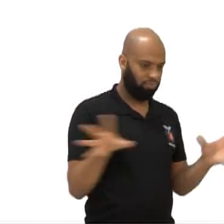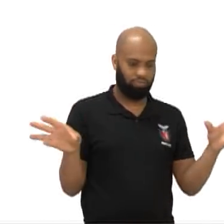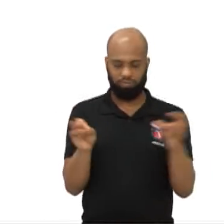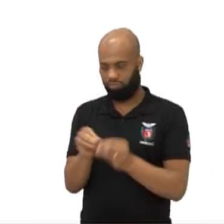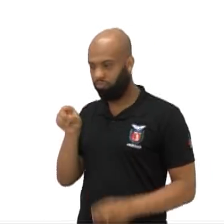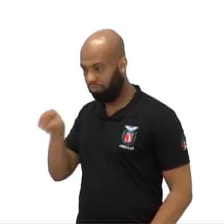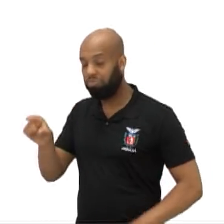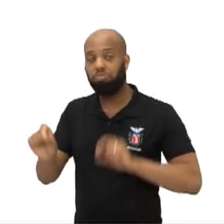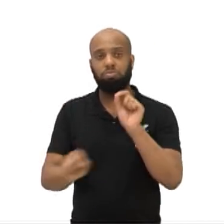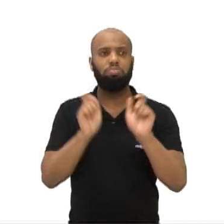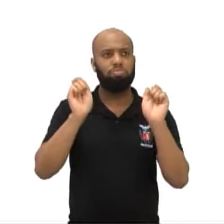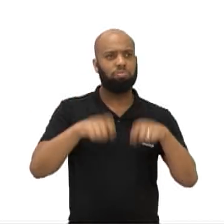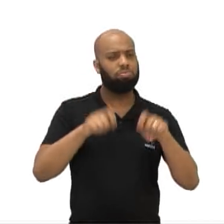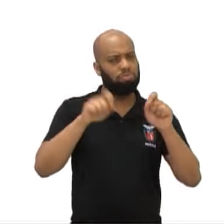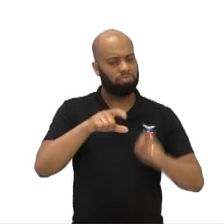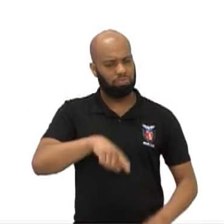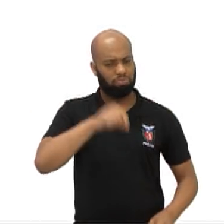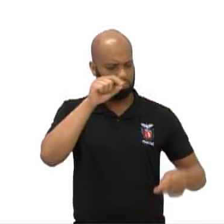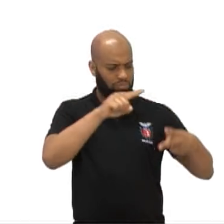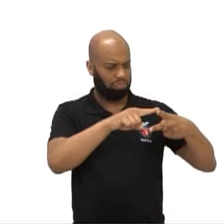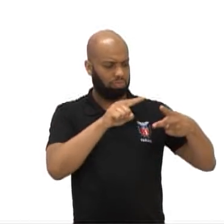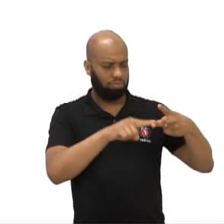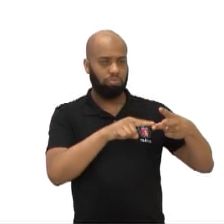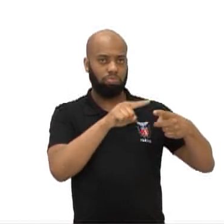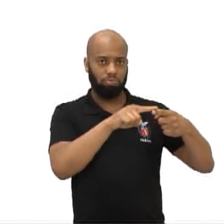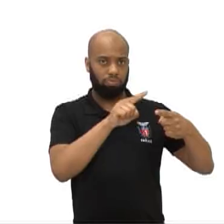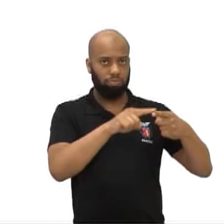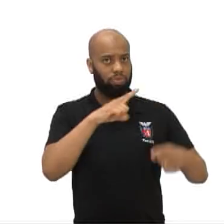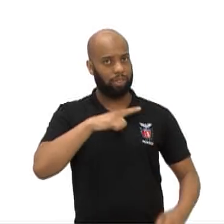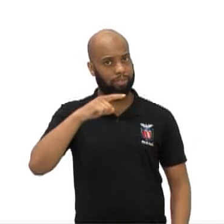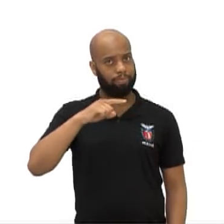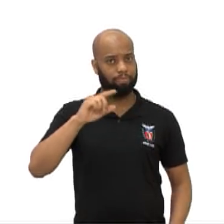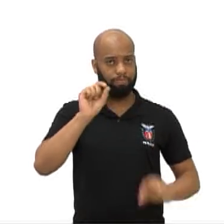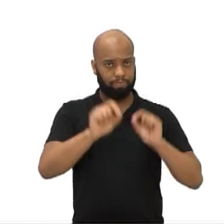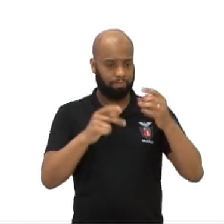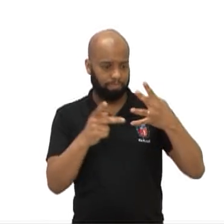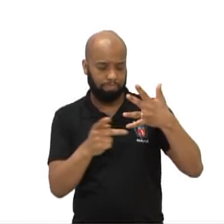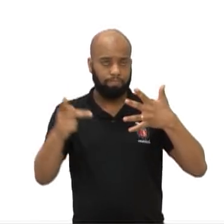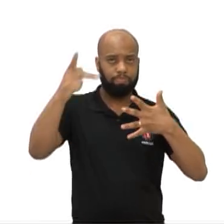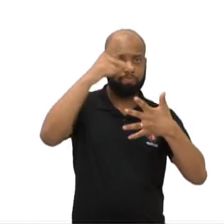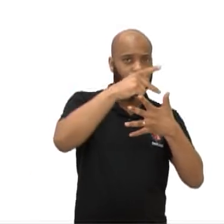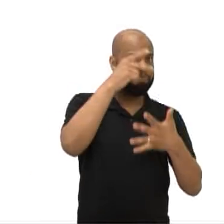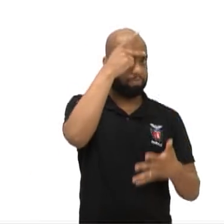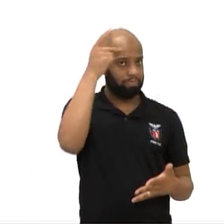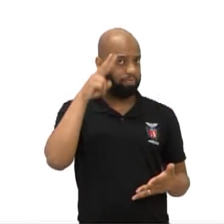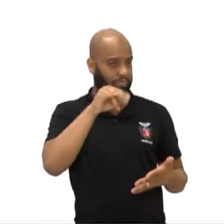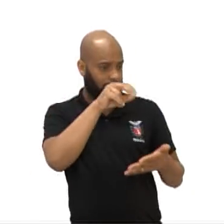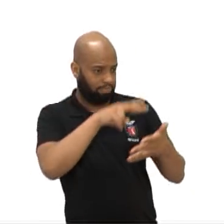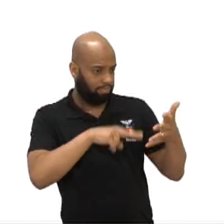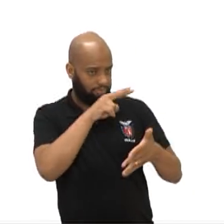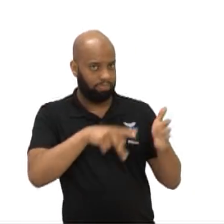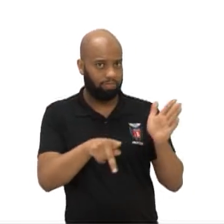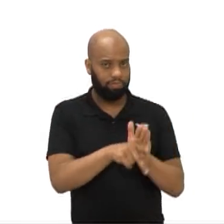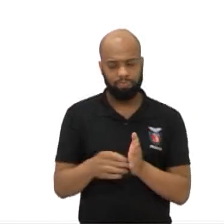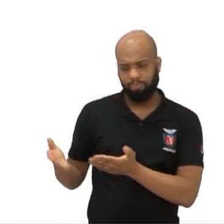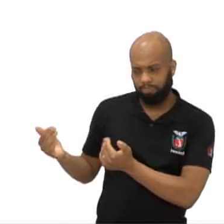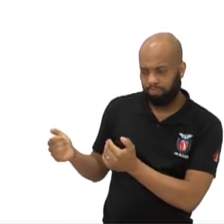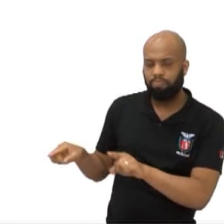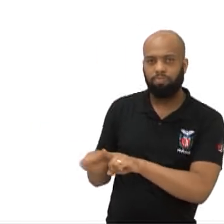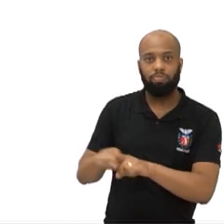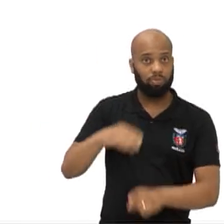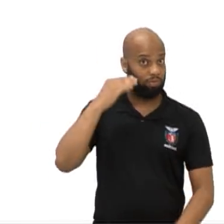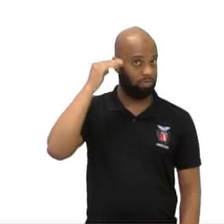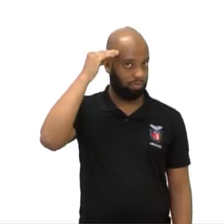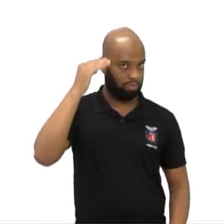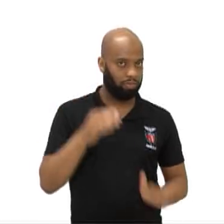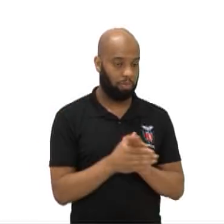possível afirmar que podem ser prioritariamente leitores e telespectadores infanto-juvenis ou